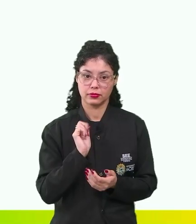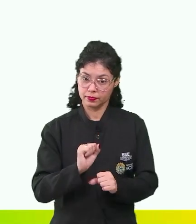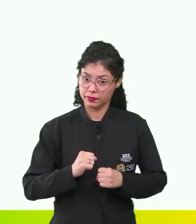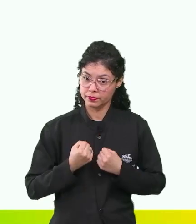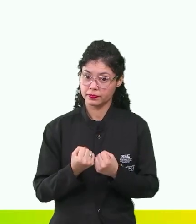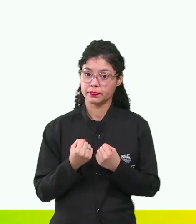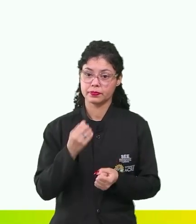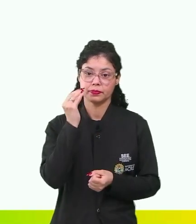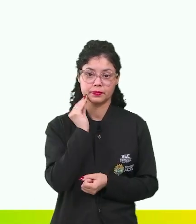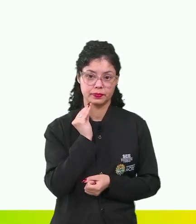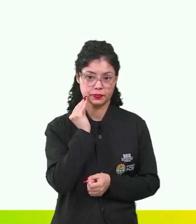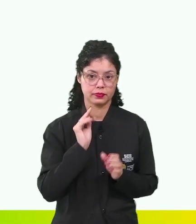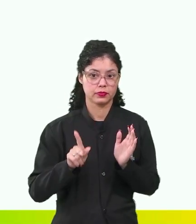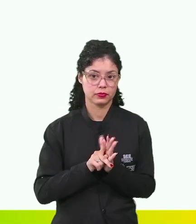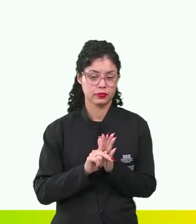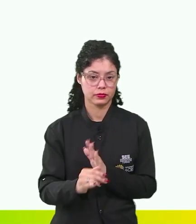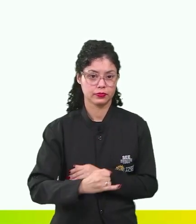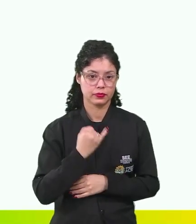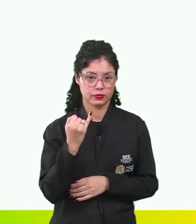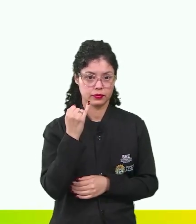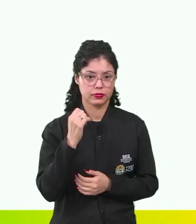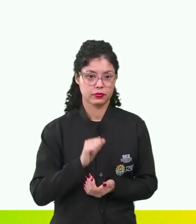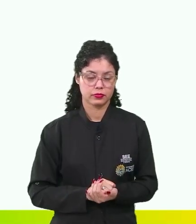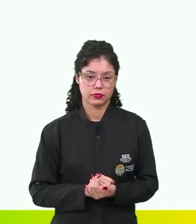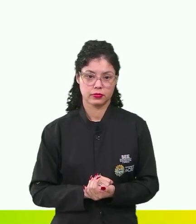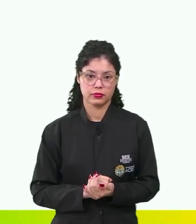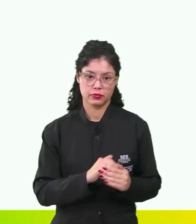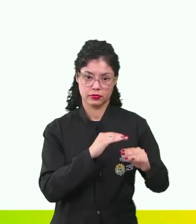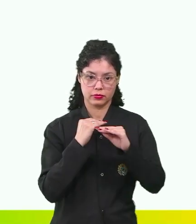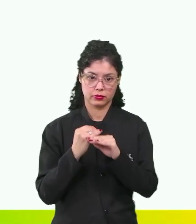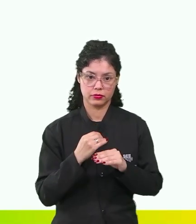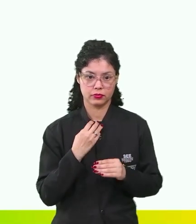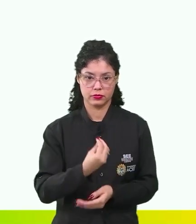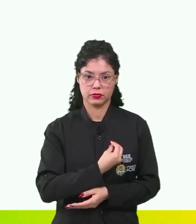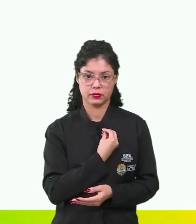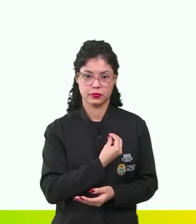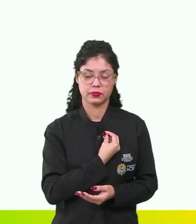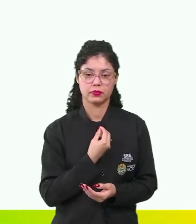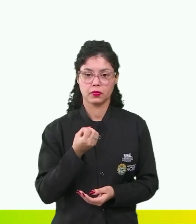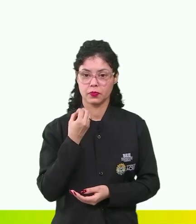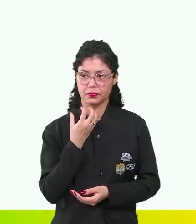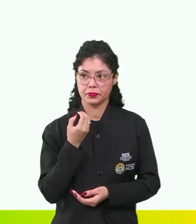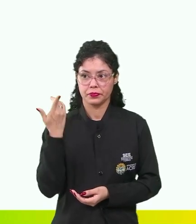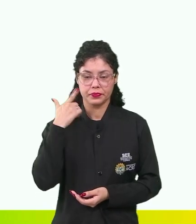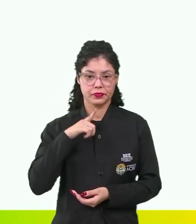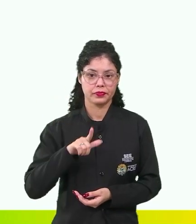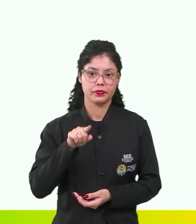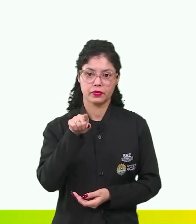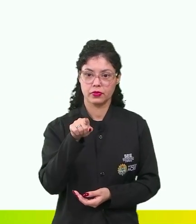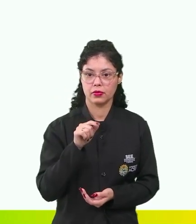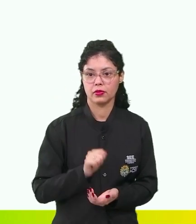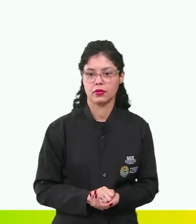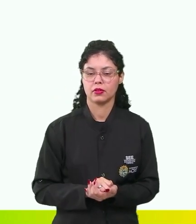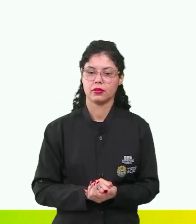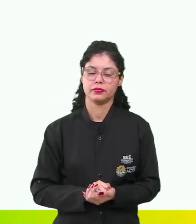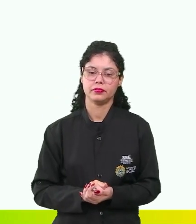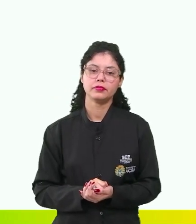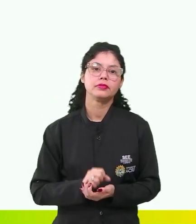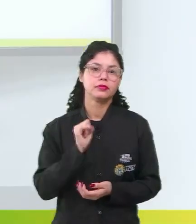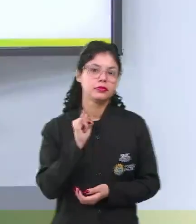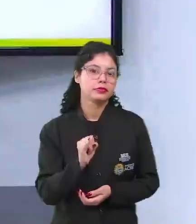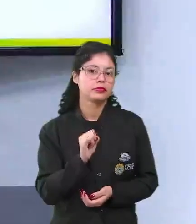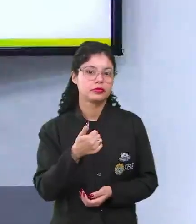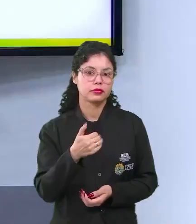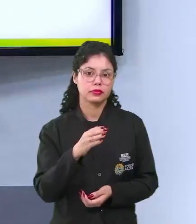às tentações, isso aqui é fundamental. Estabeleça um modo de vida compatível com o que você ganha. Ora, se eu